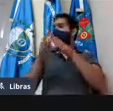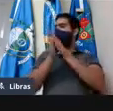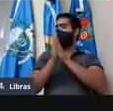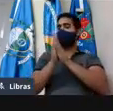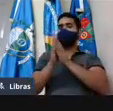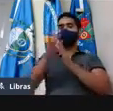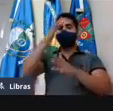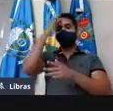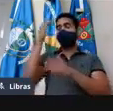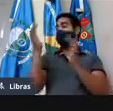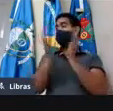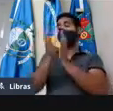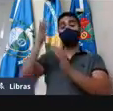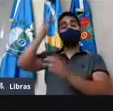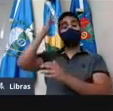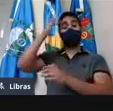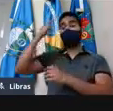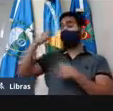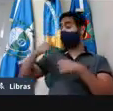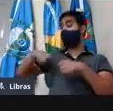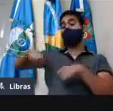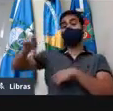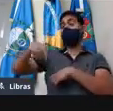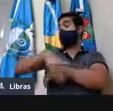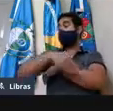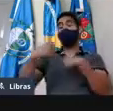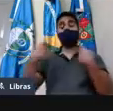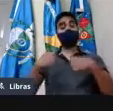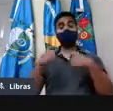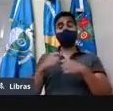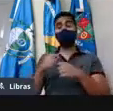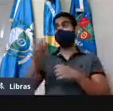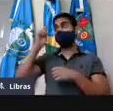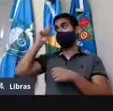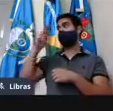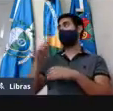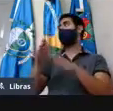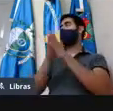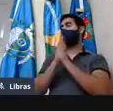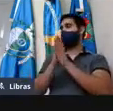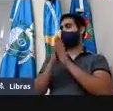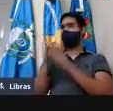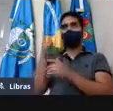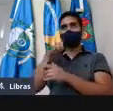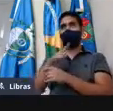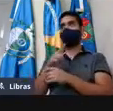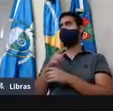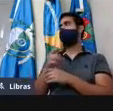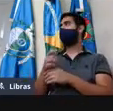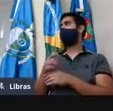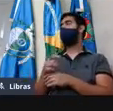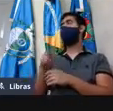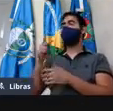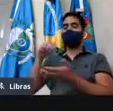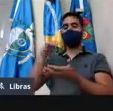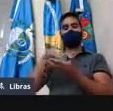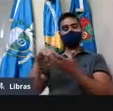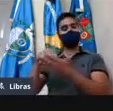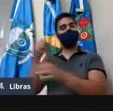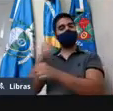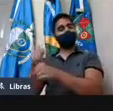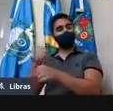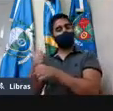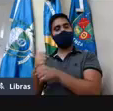público para que mande uma equipe amanhã nessa localidade. Líder, por favor, mobilize o seu amigo, o secretário de Serviço